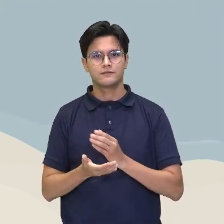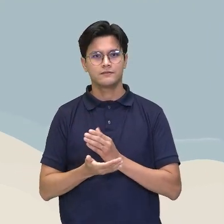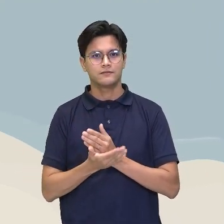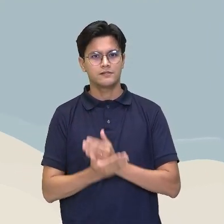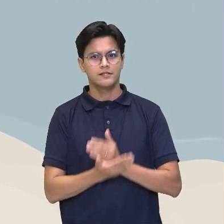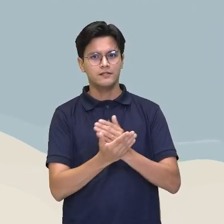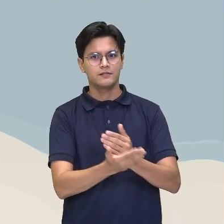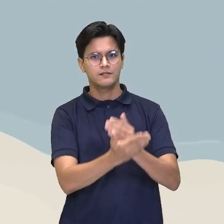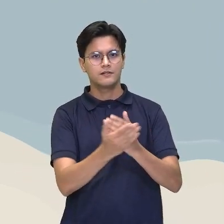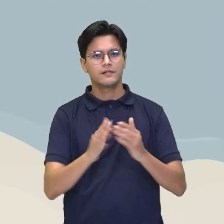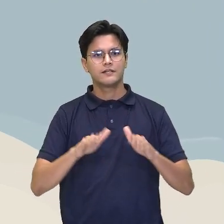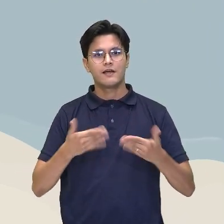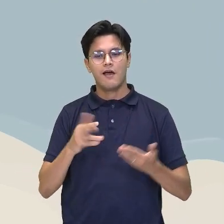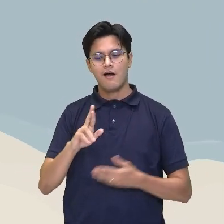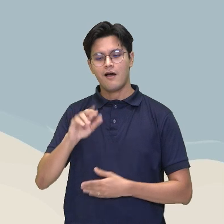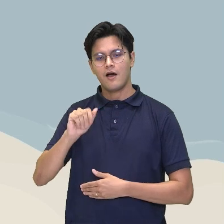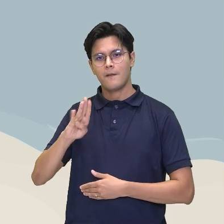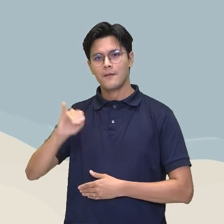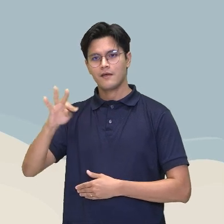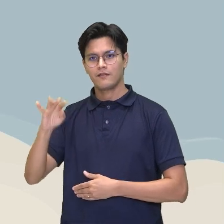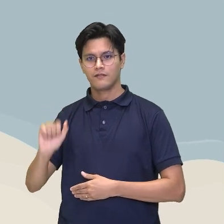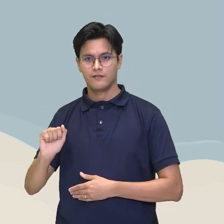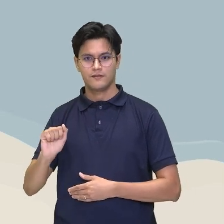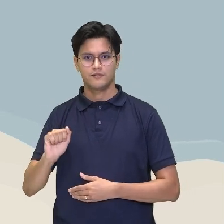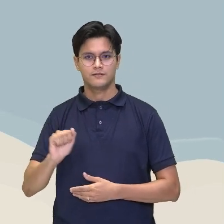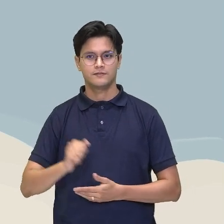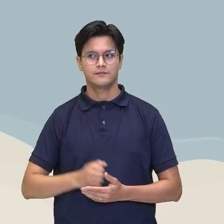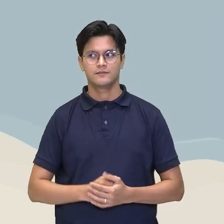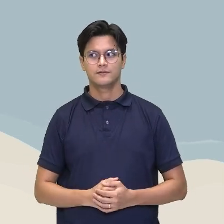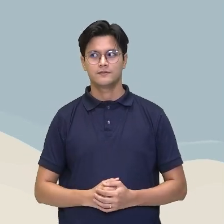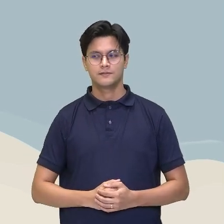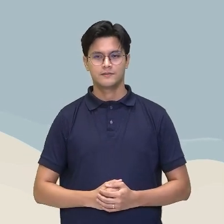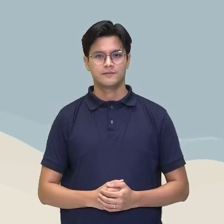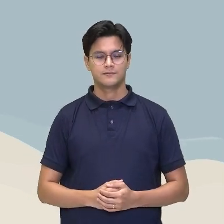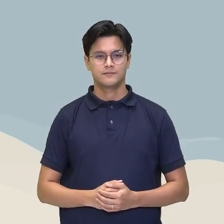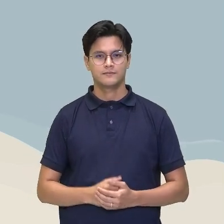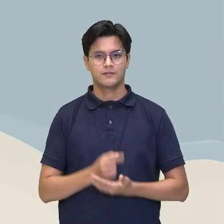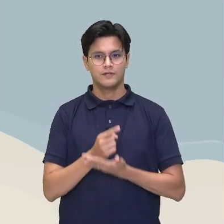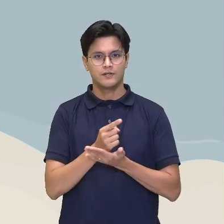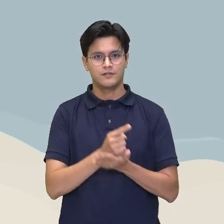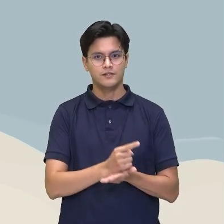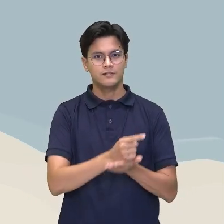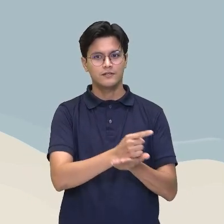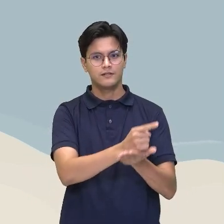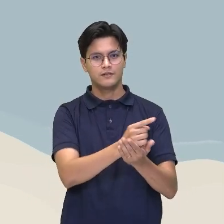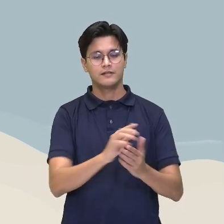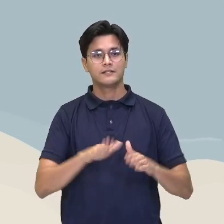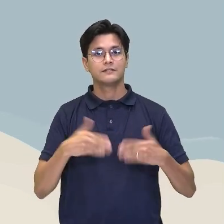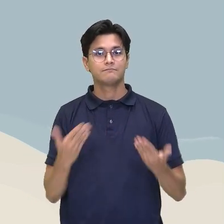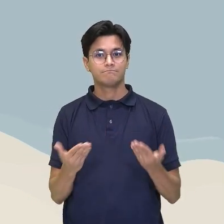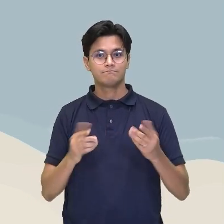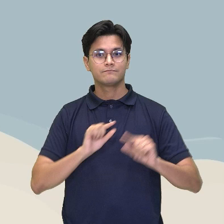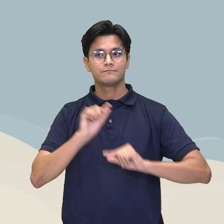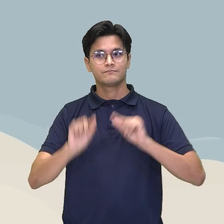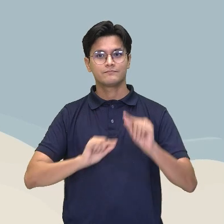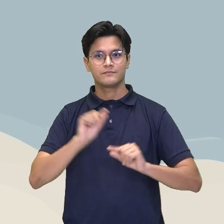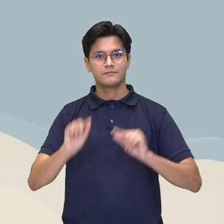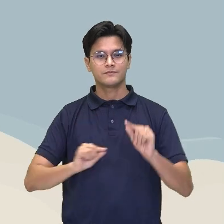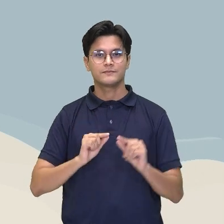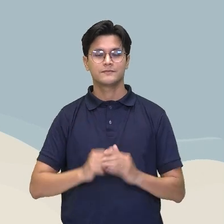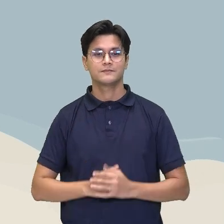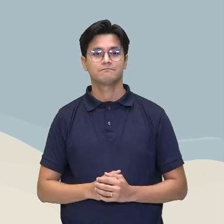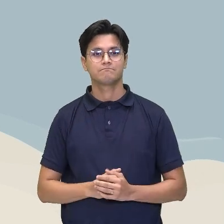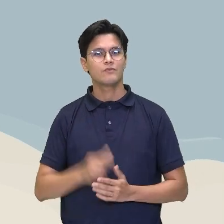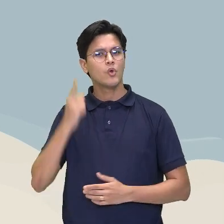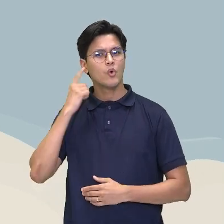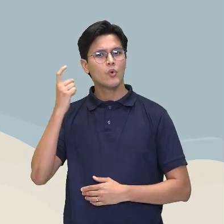São aí as rabetas, né? Famosas rabetas que fazem aí esse barulhinho. E esses barulhos, esses sons,